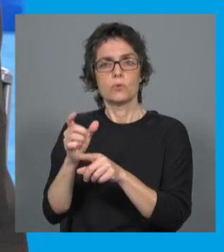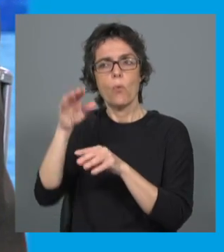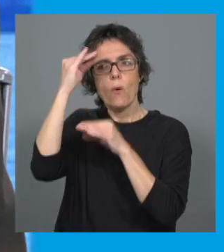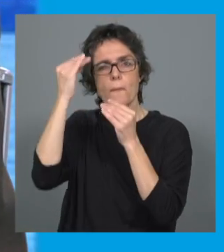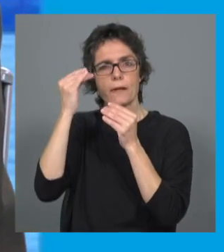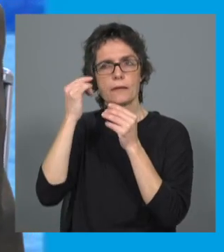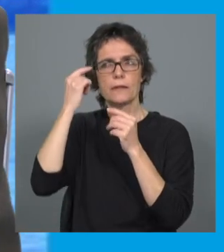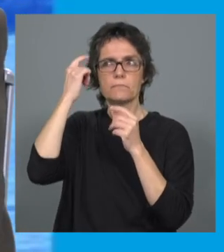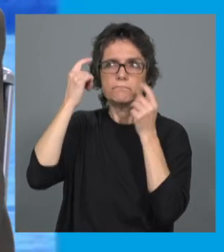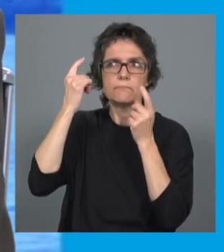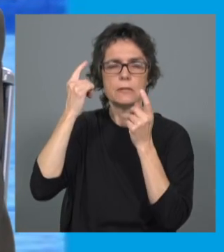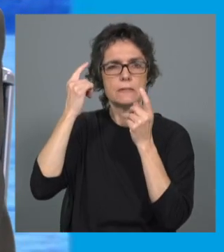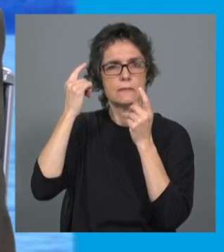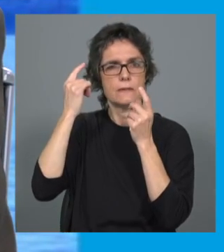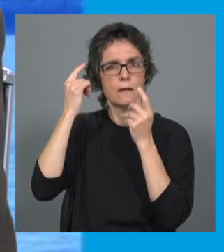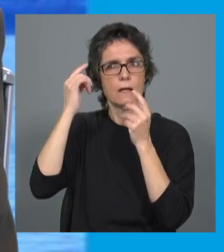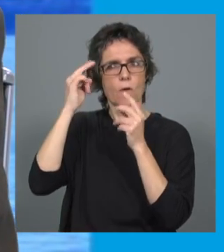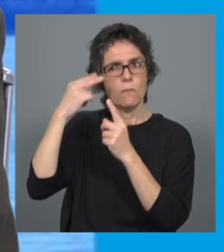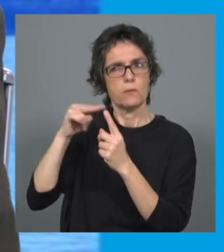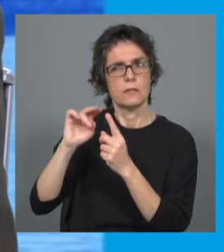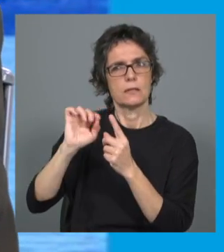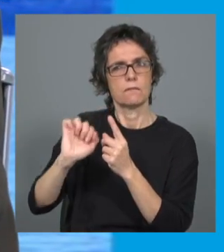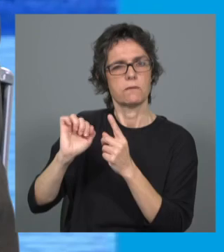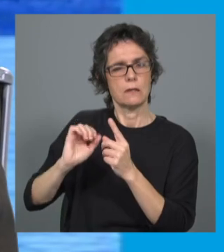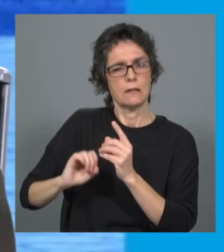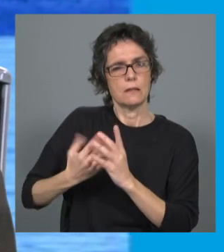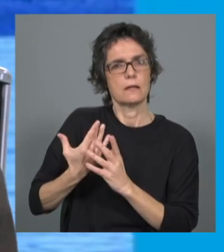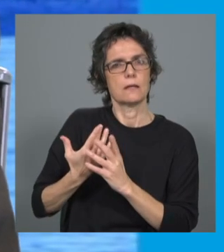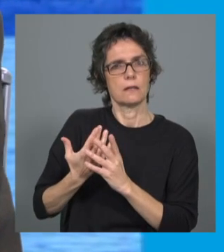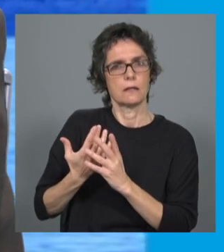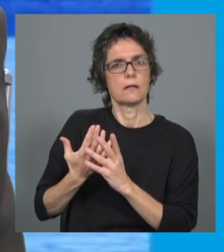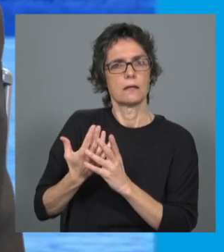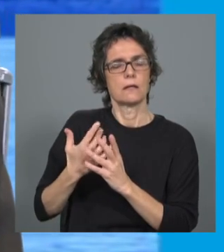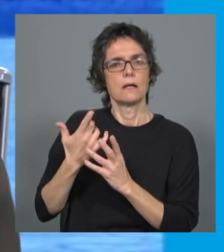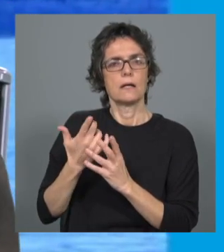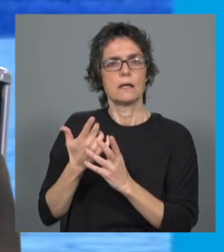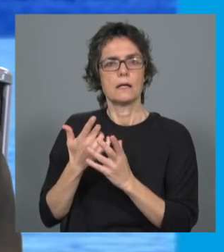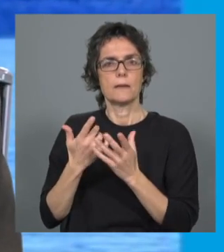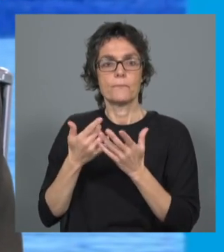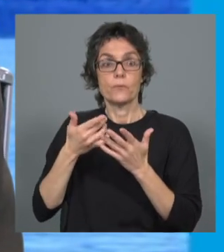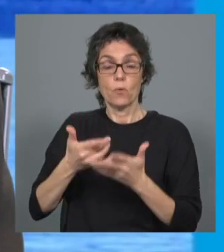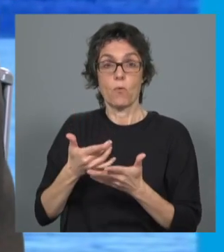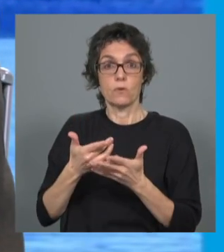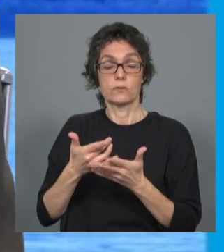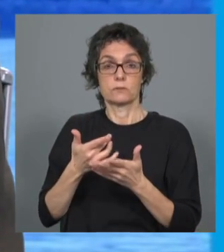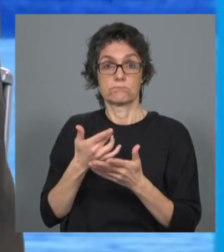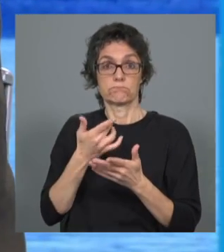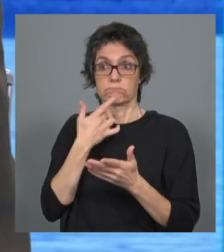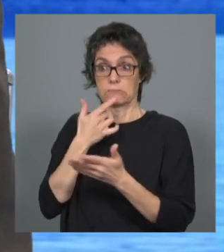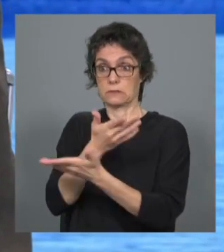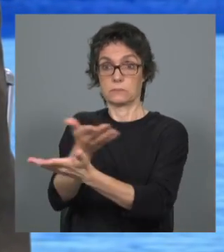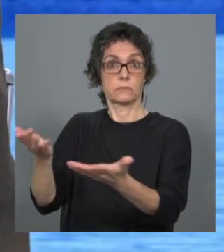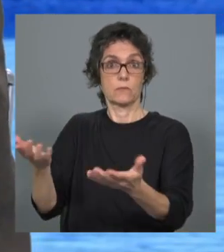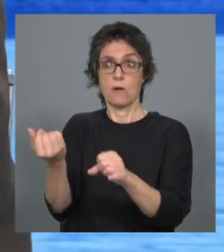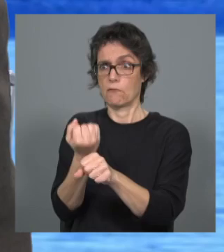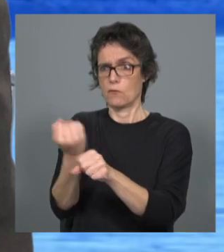alguma ação. E nós estávamos muito confinados ao espaço de sala de aula. Hoje nota-se efetivamente que há muito mais ação para além da